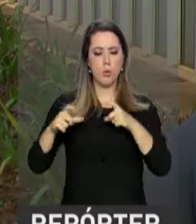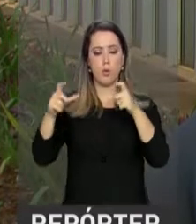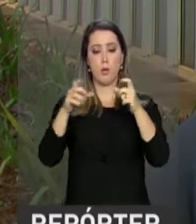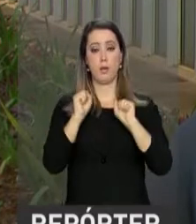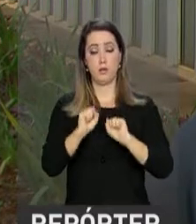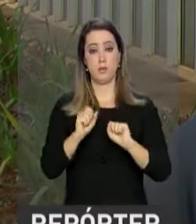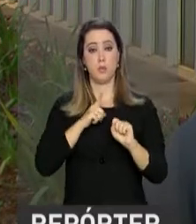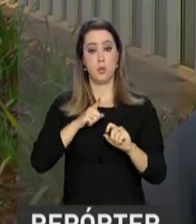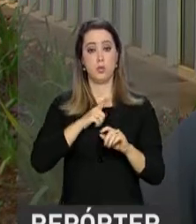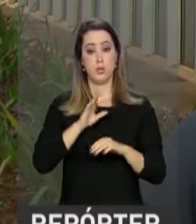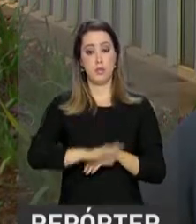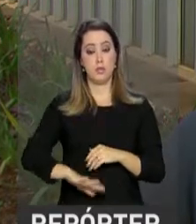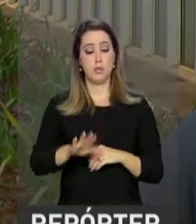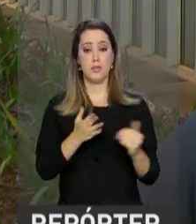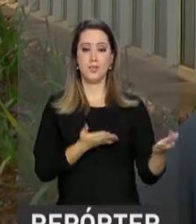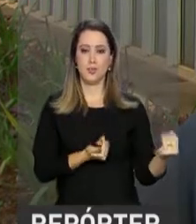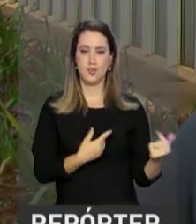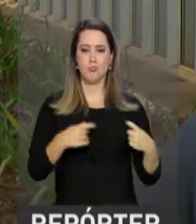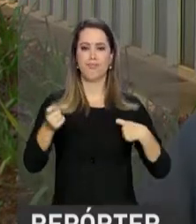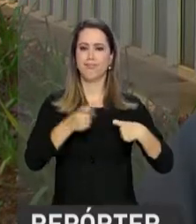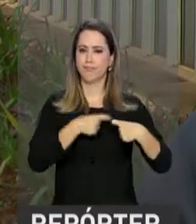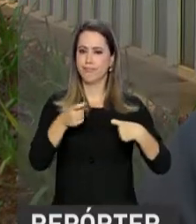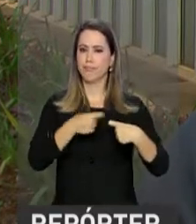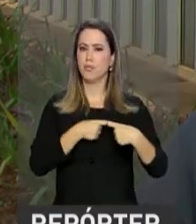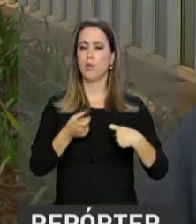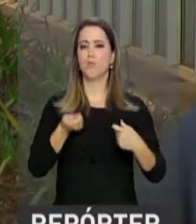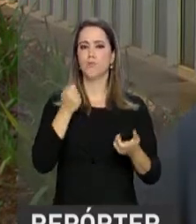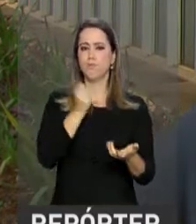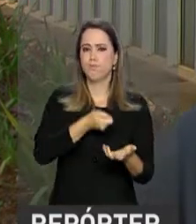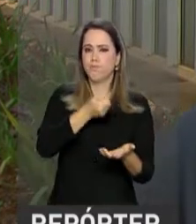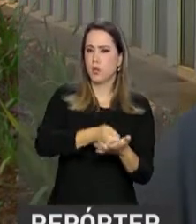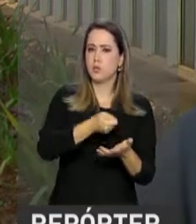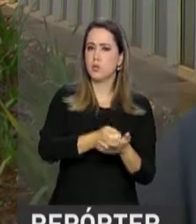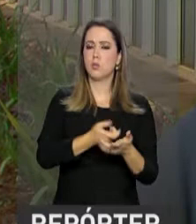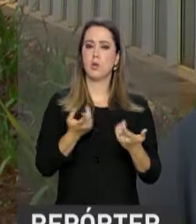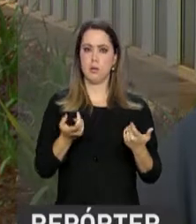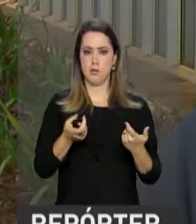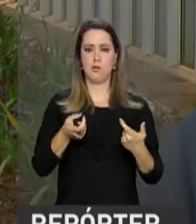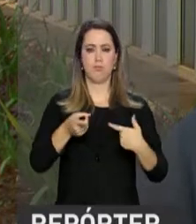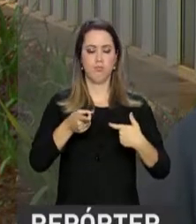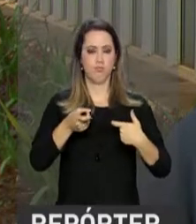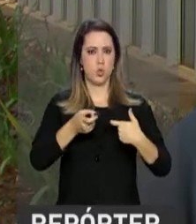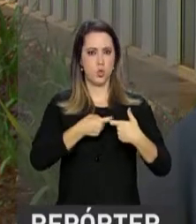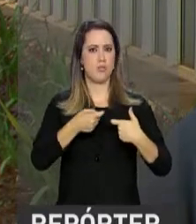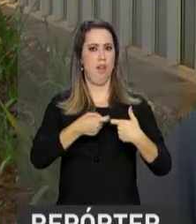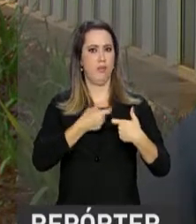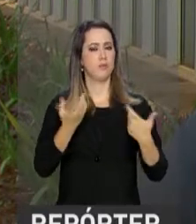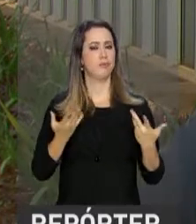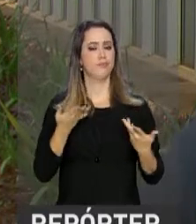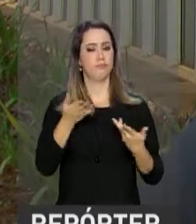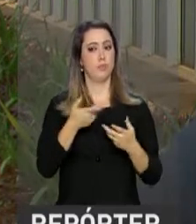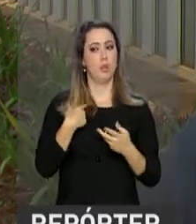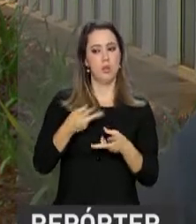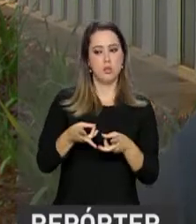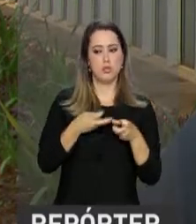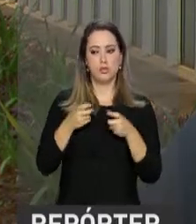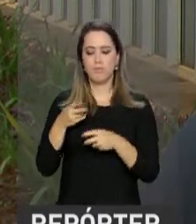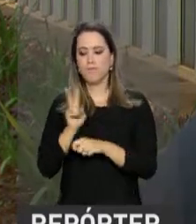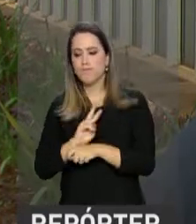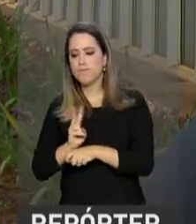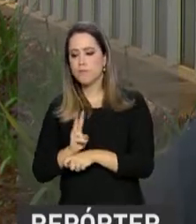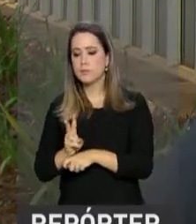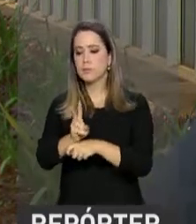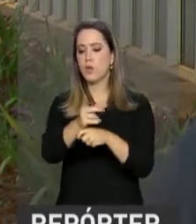sexual de crianças e adolescentes esse ano visitaremos os pontes fazemos a verificação dessa vulnerabilidade e também faremos a fiscalização